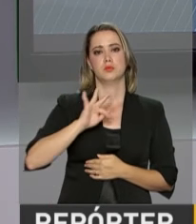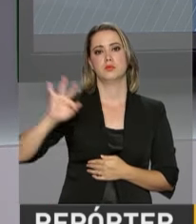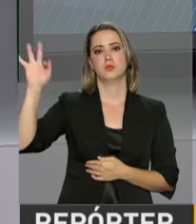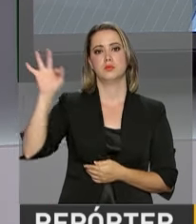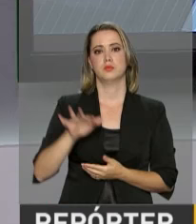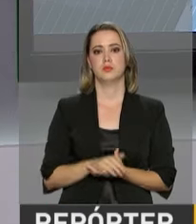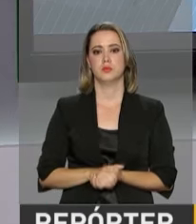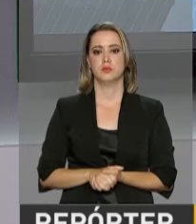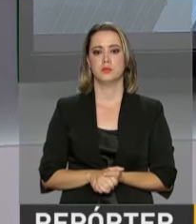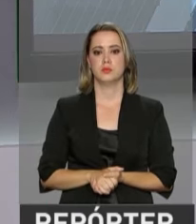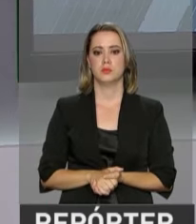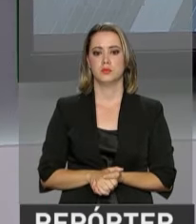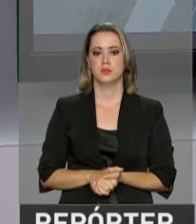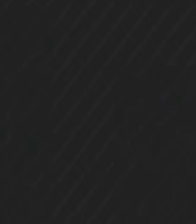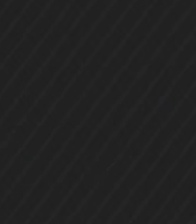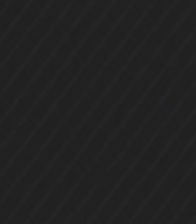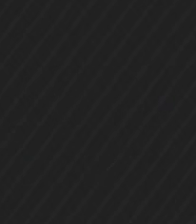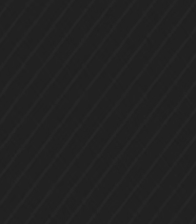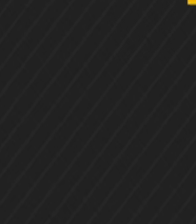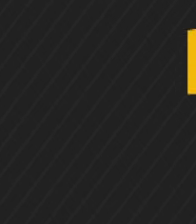tv do governo federal